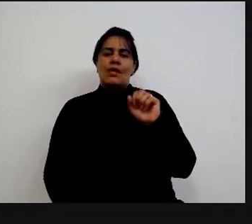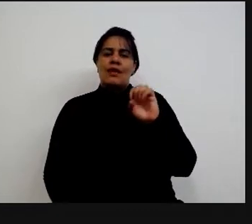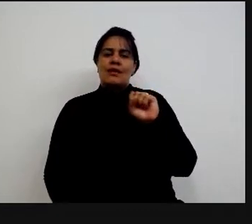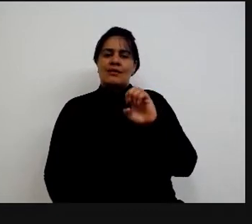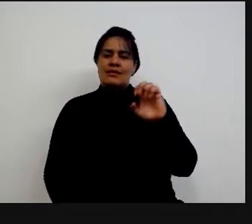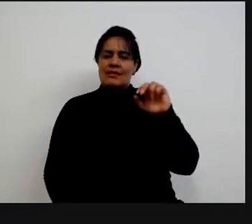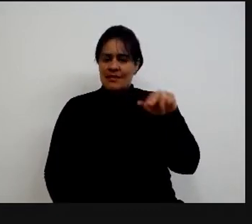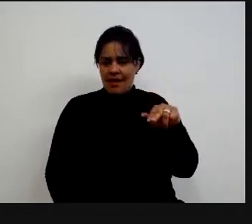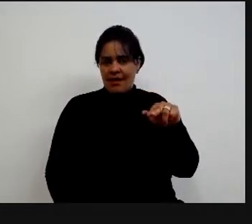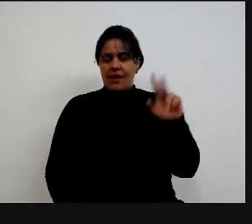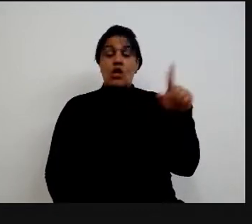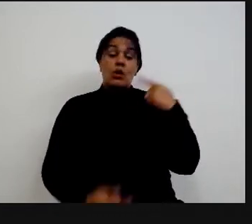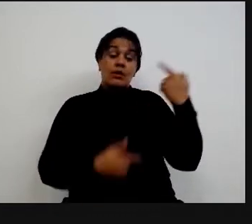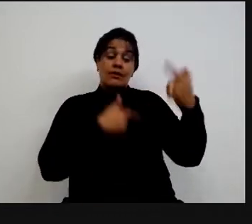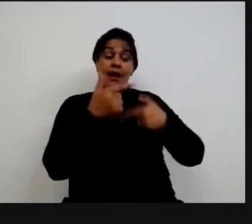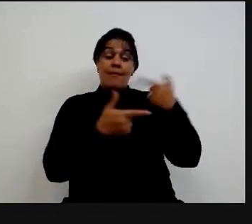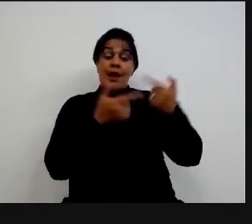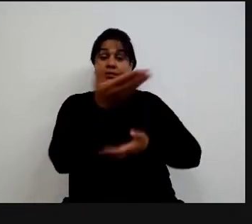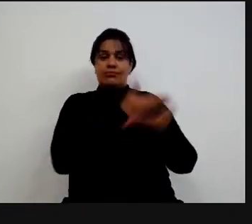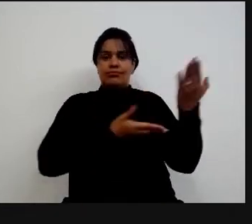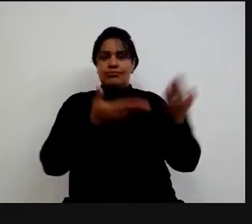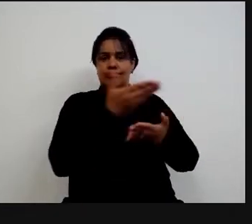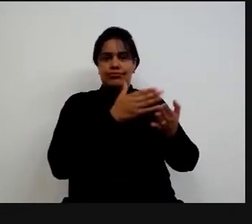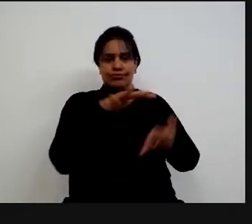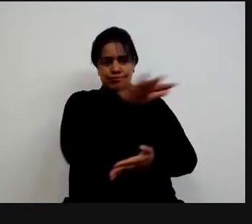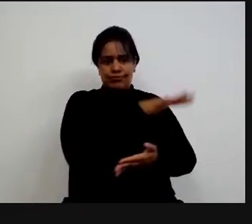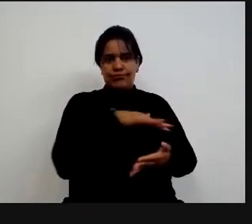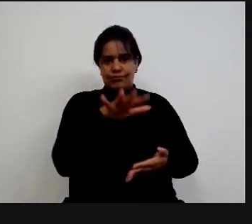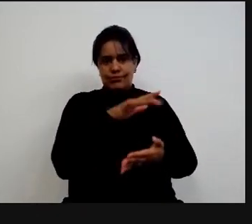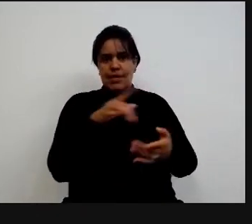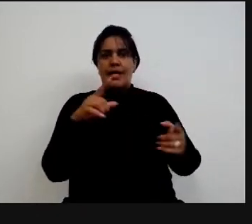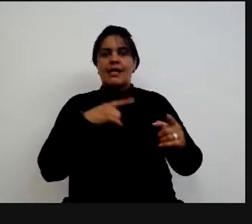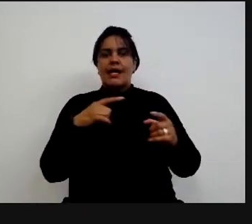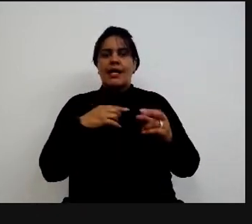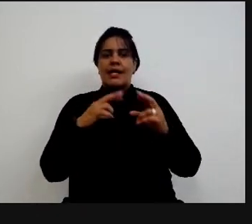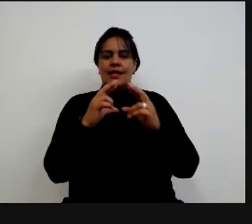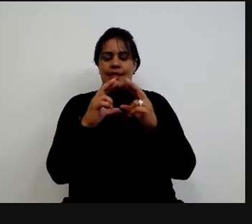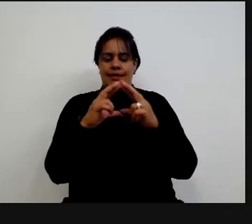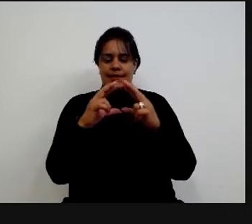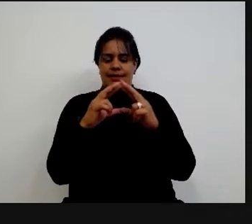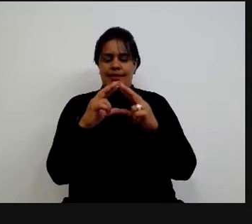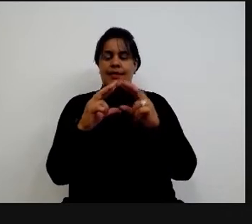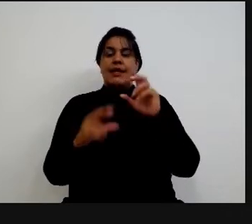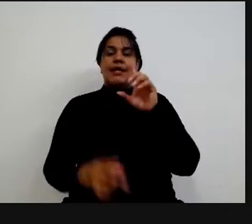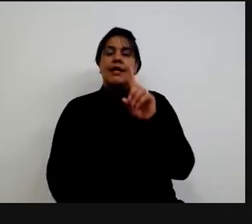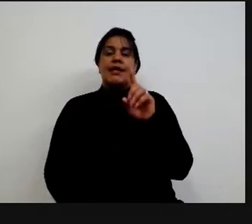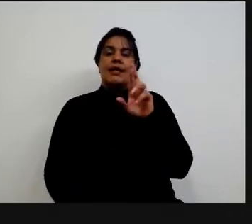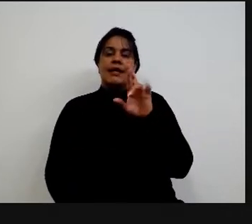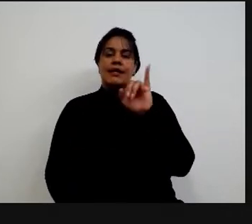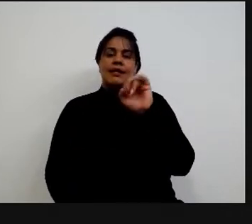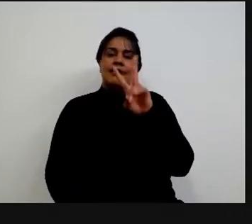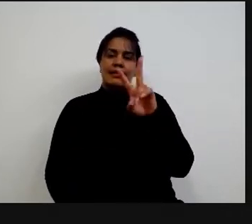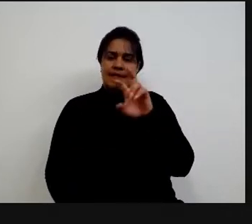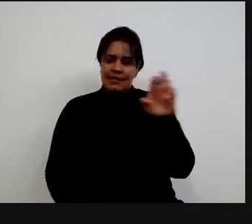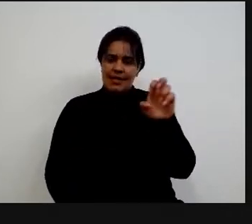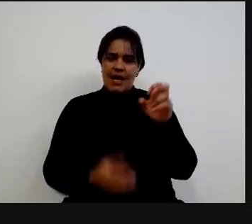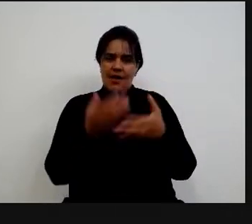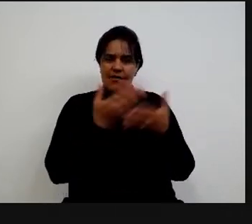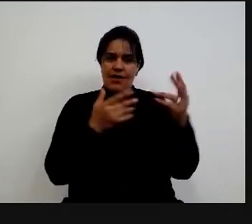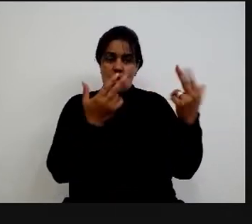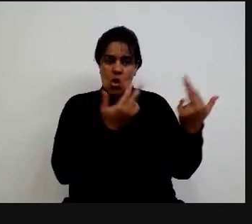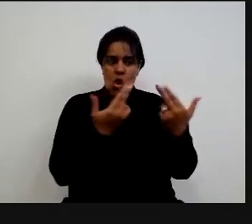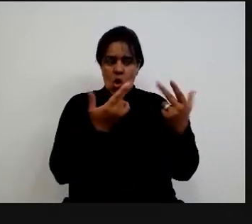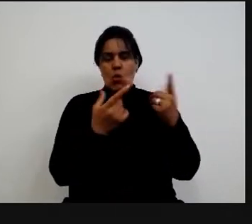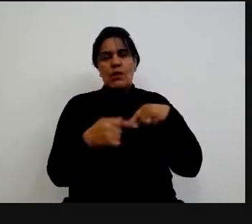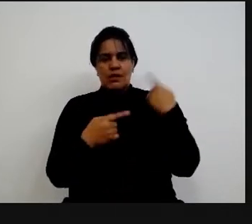em espaços compartilhados. Então a gente sempre teve drives comuns, o que nos facilitou um pouco essa questão de